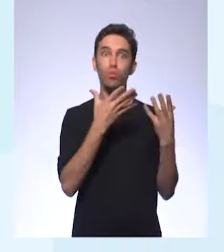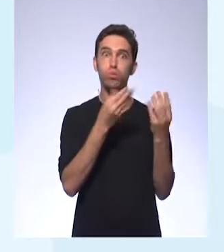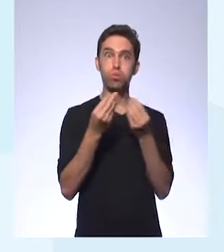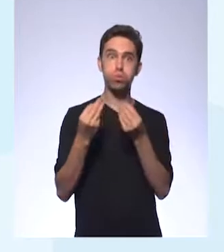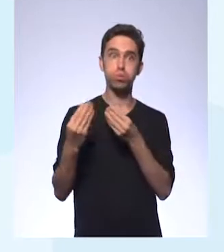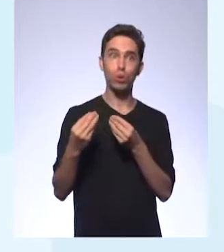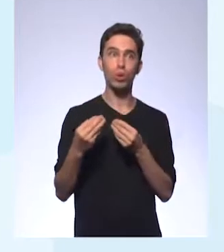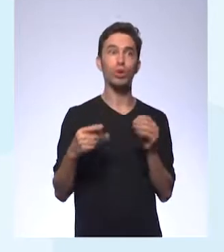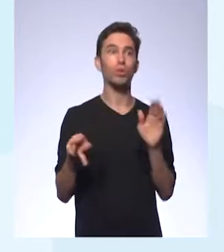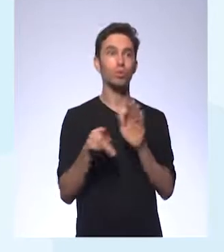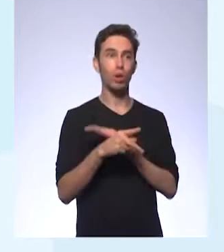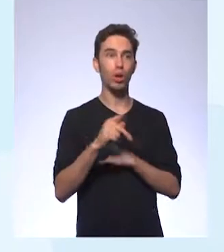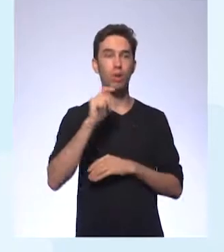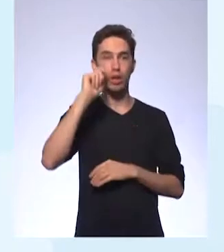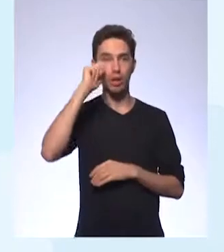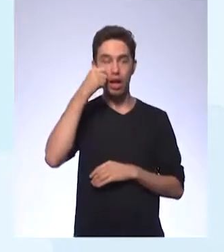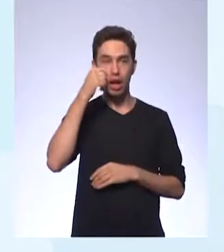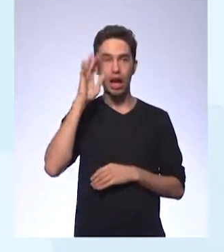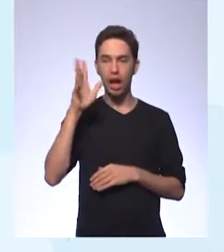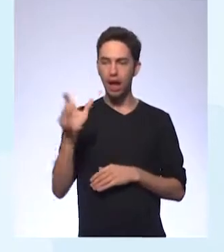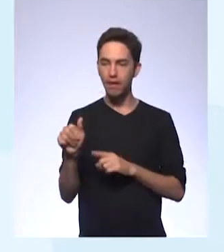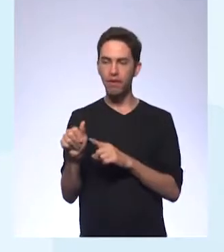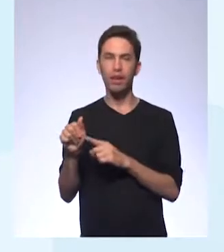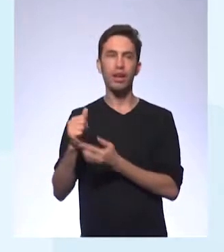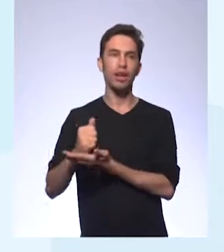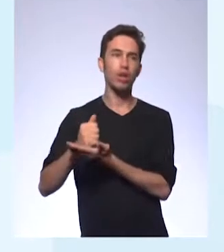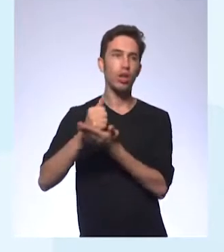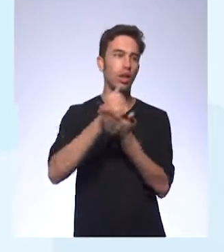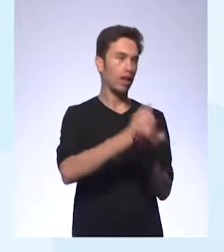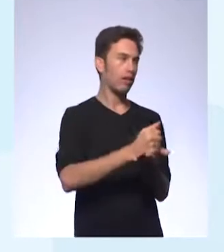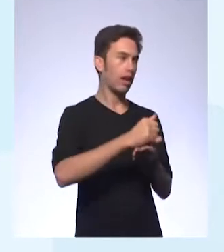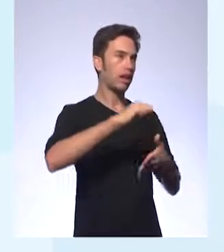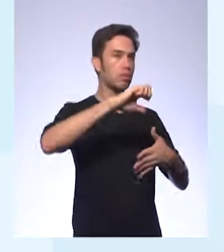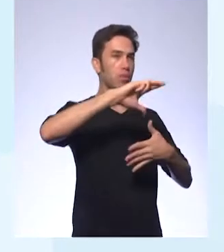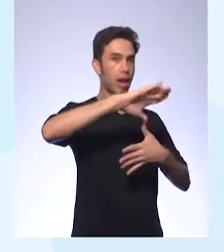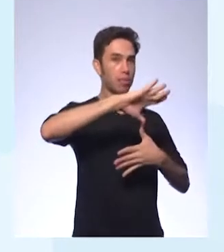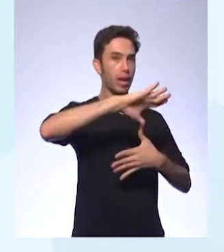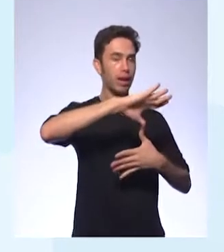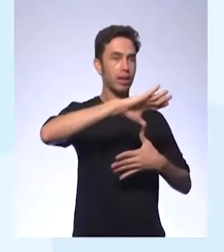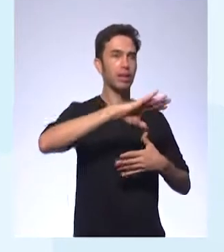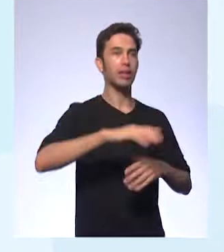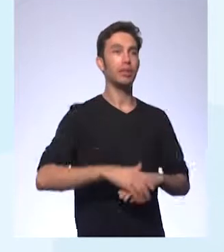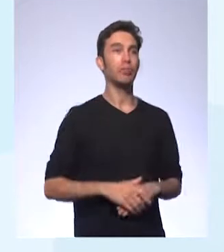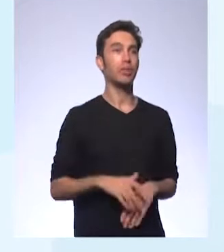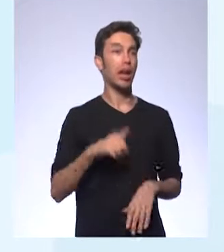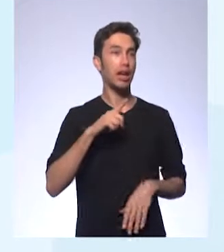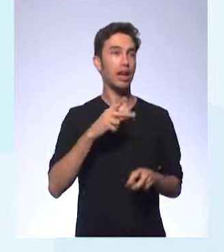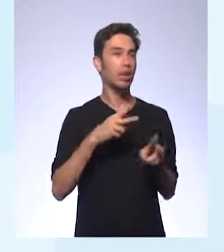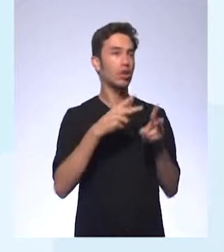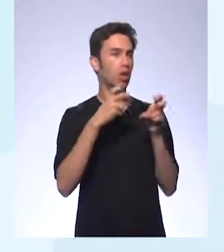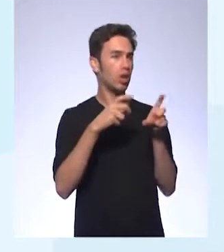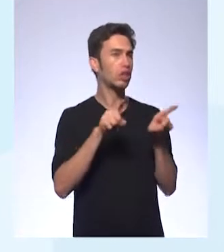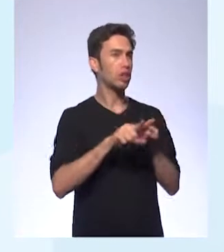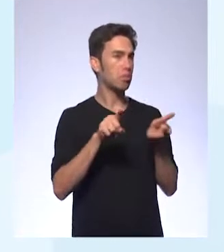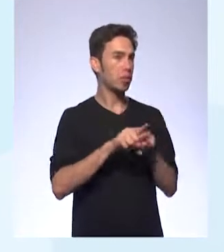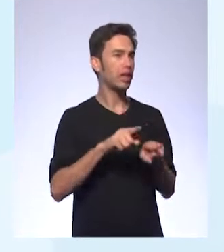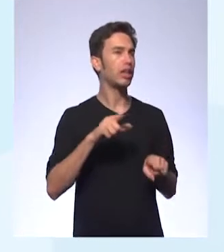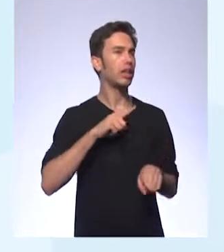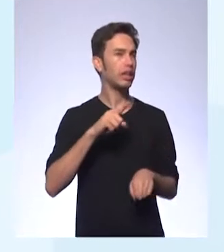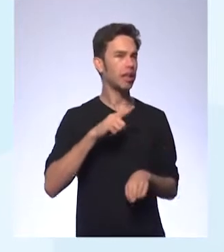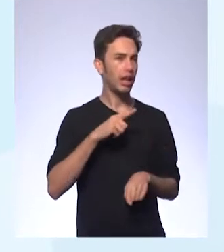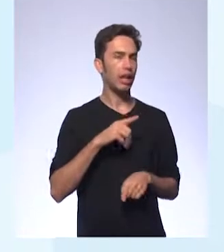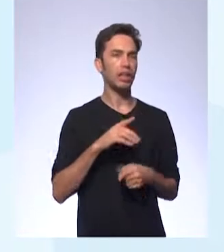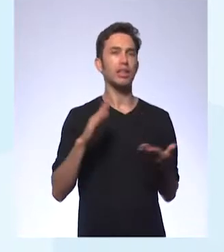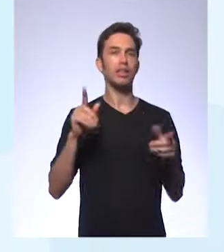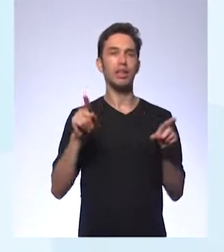pessoas escravizadas foram transportadas para a América. É importante notar, no entanto, que o trânsito